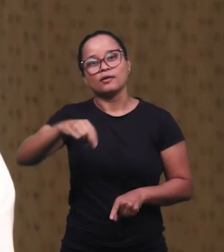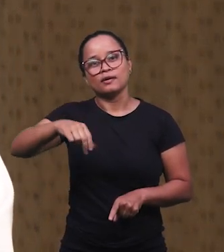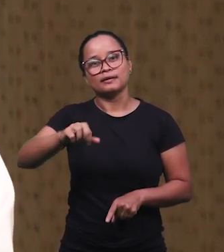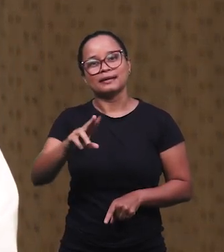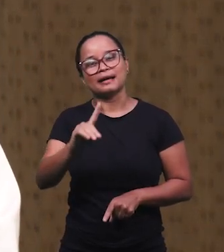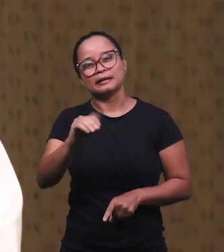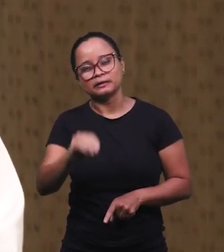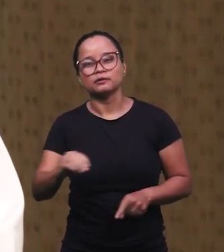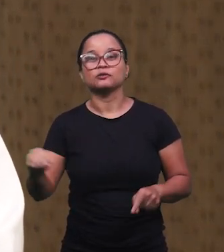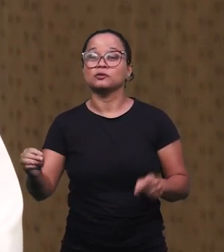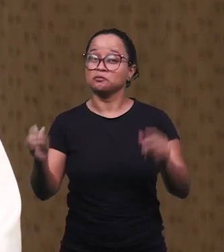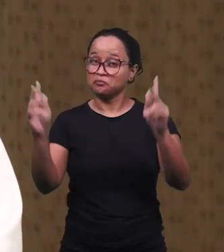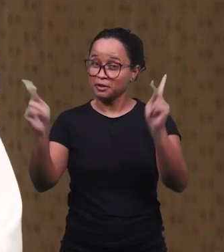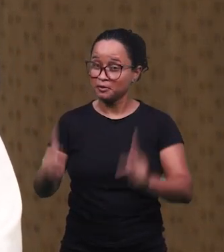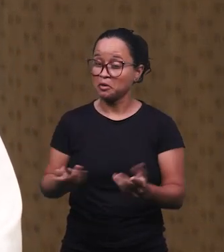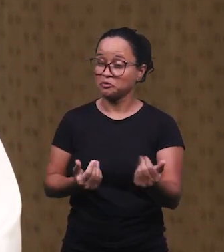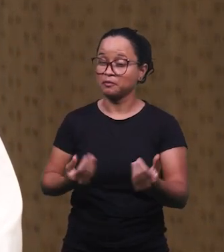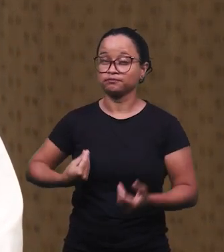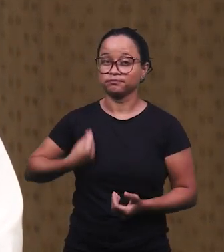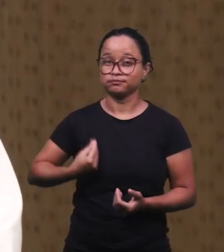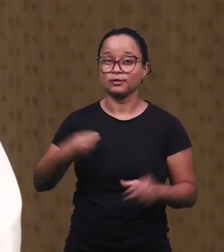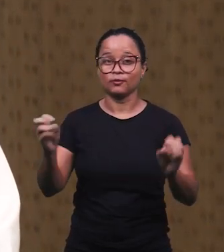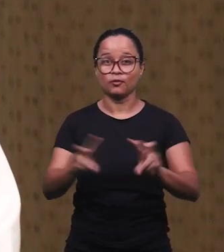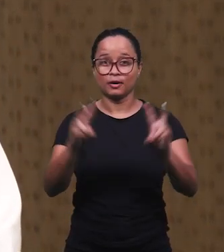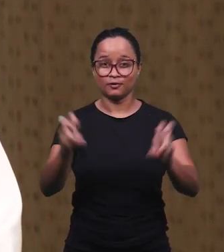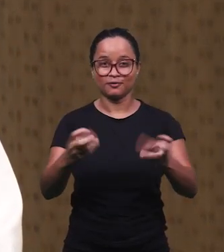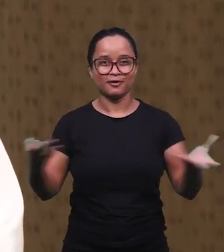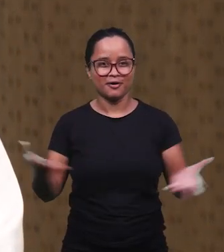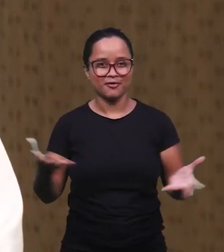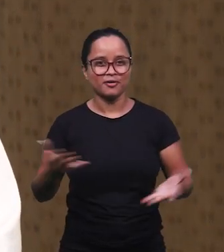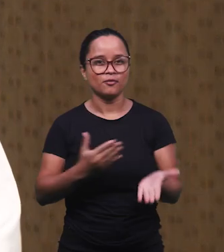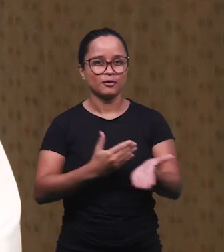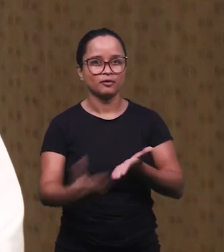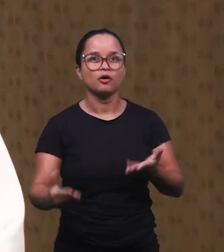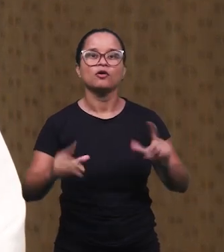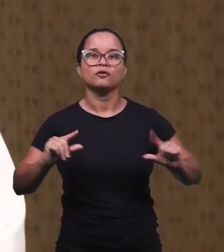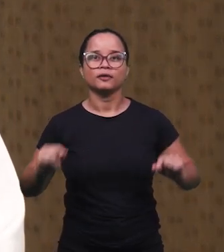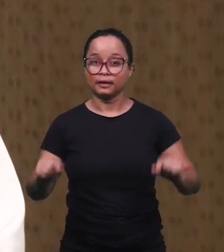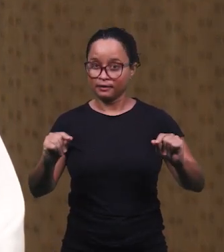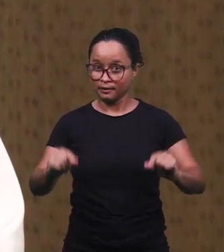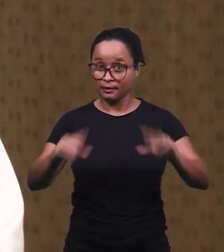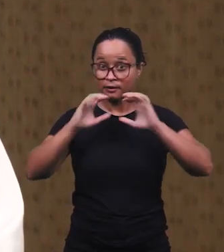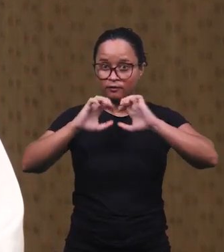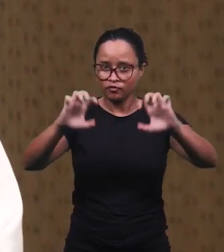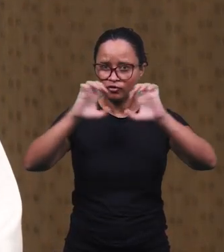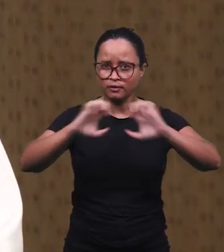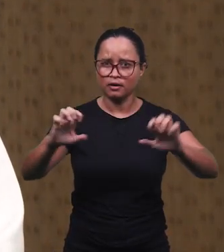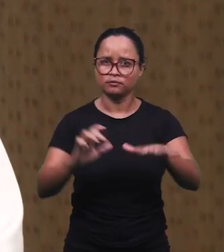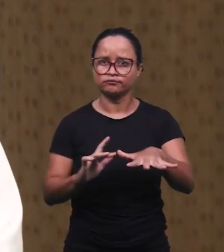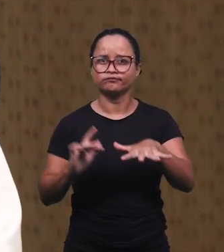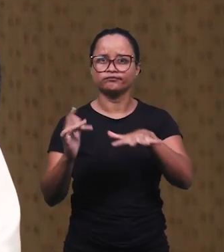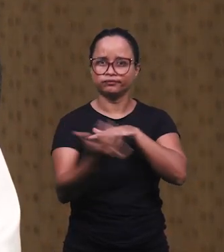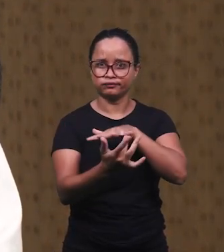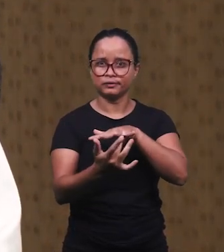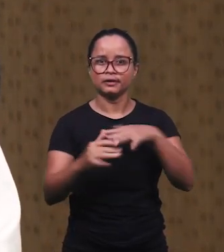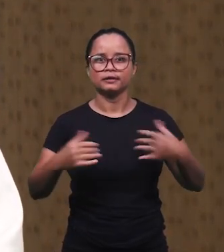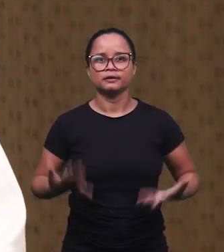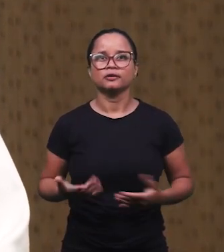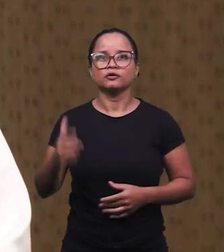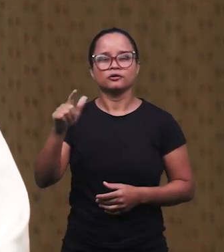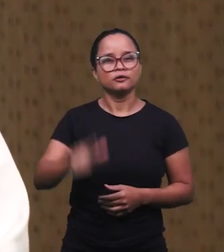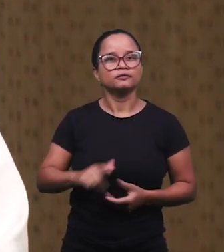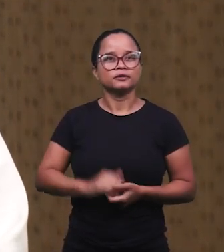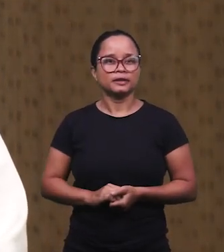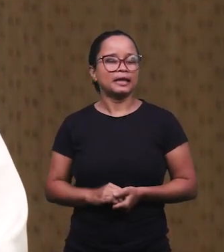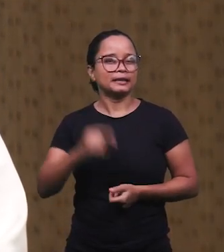E vamos direto para o nosso tema, já começar o nosso programa, que é evangelização nas redes sociais. A gente vai estar voltando a falar, só que agora a